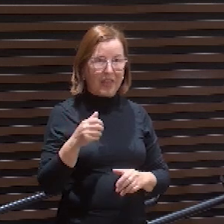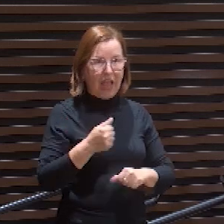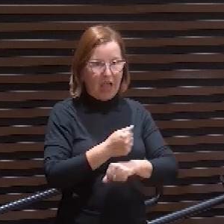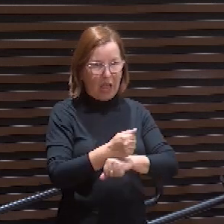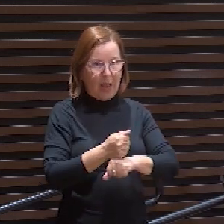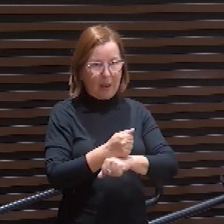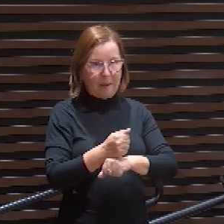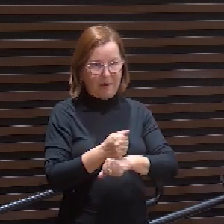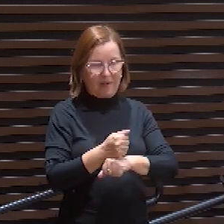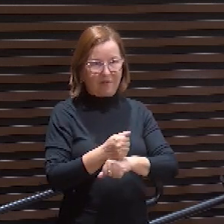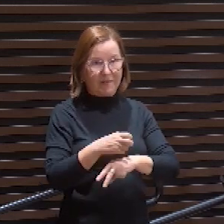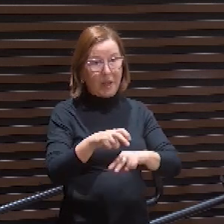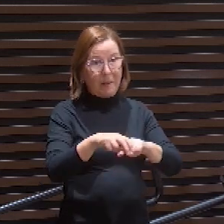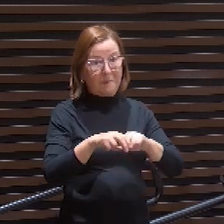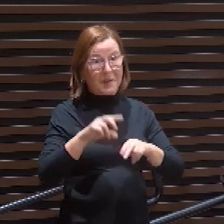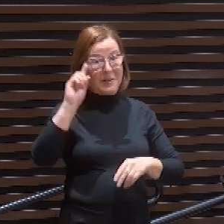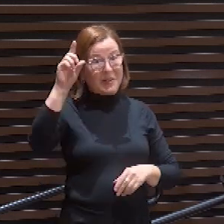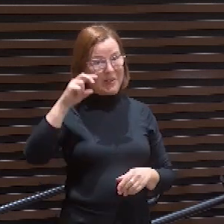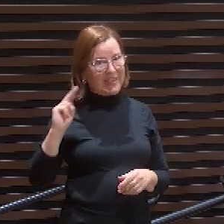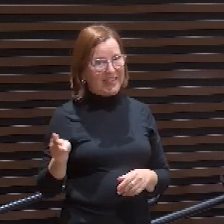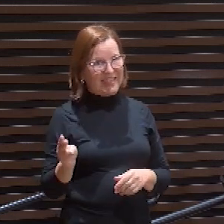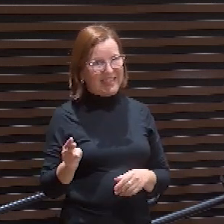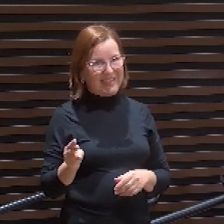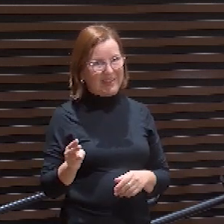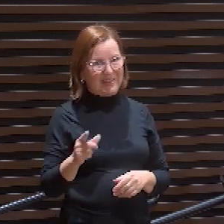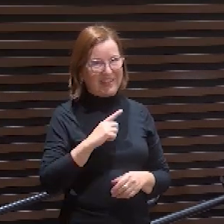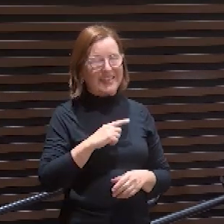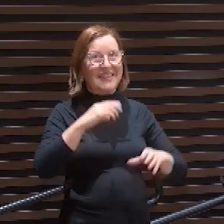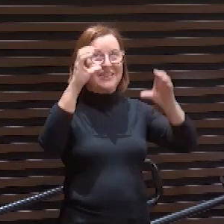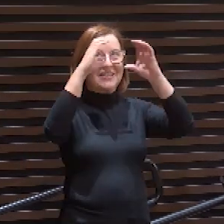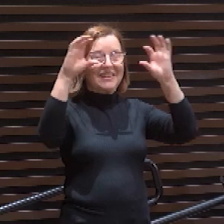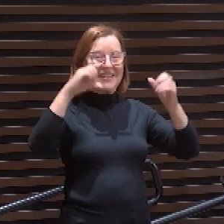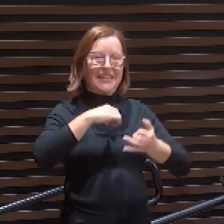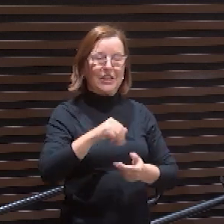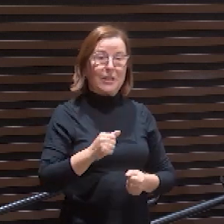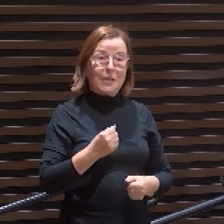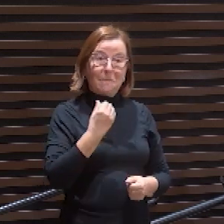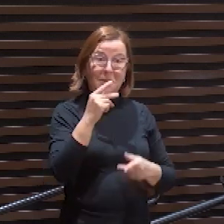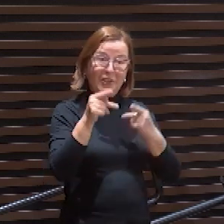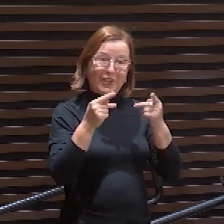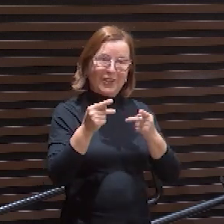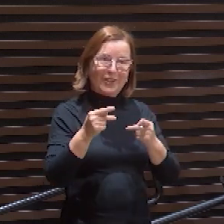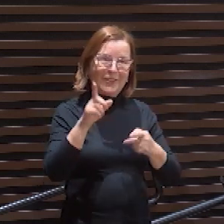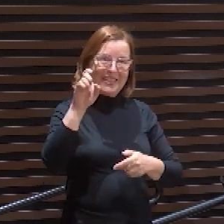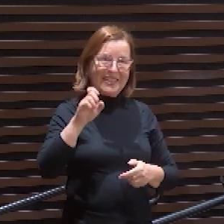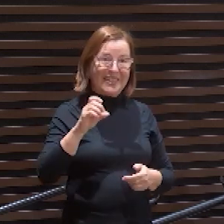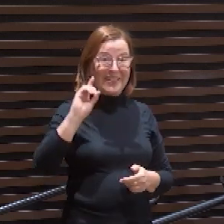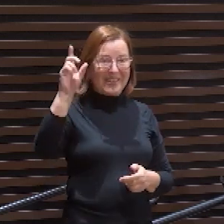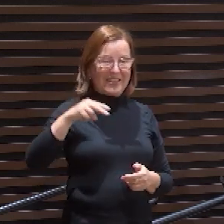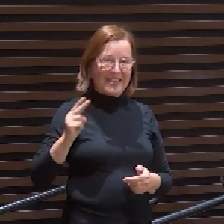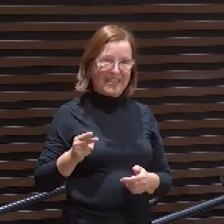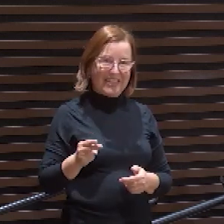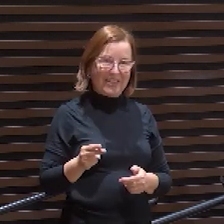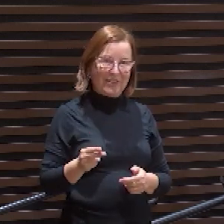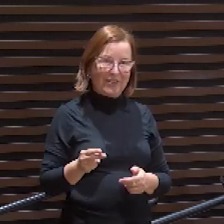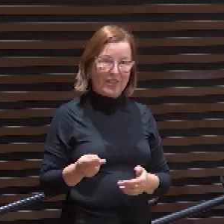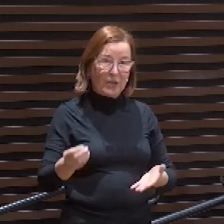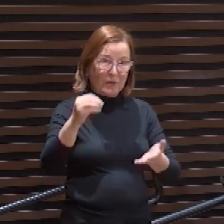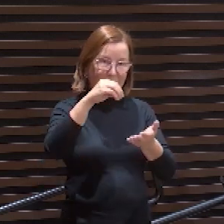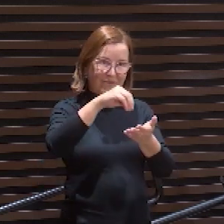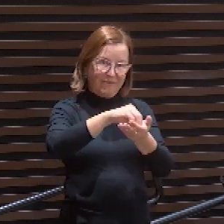Abraão pelo Deus eterno, que possui o céu e a terra. E bendito seja o Deus eterno que entregou